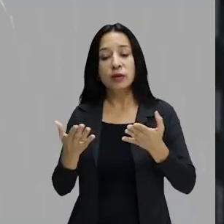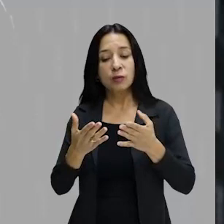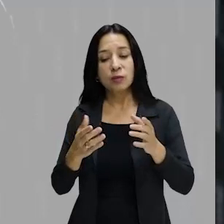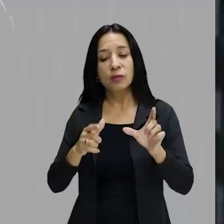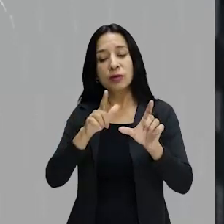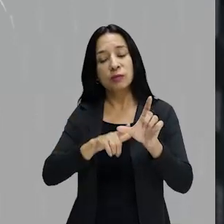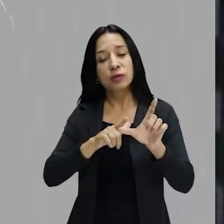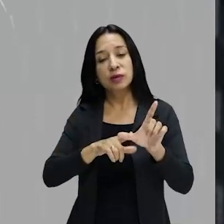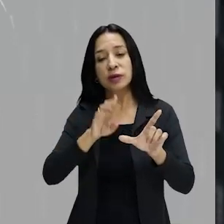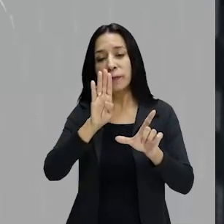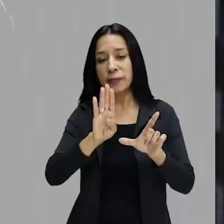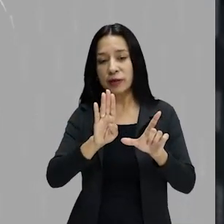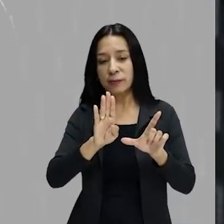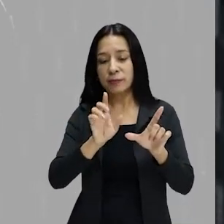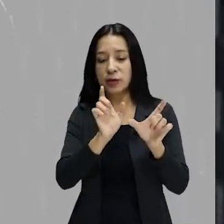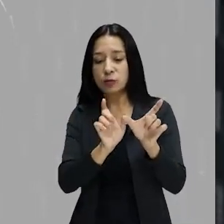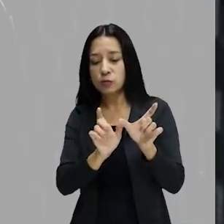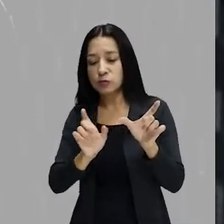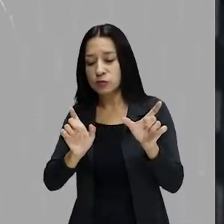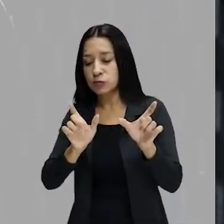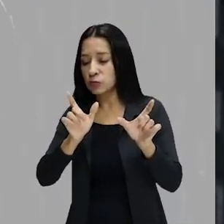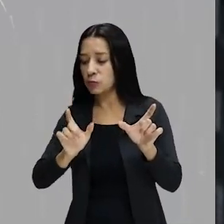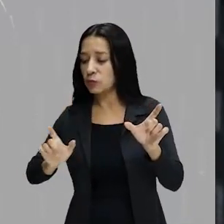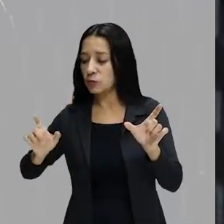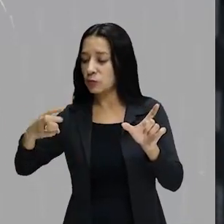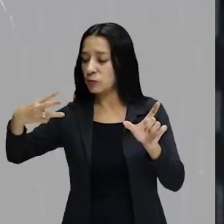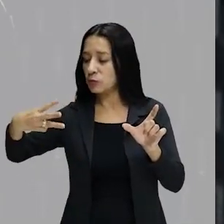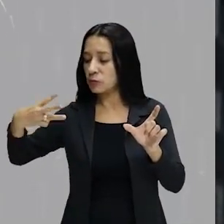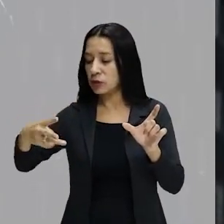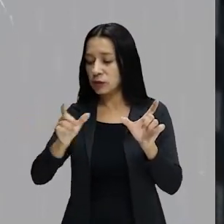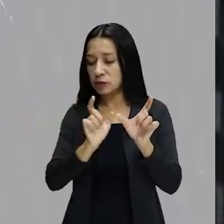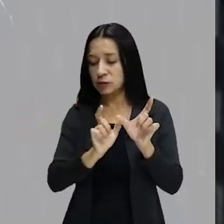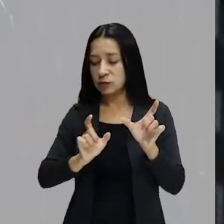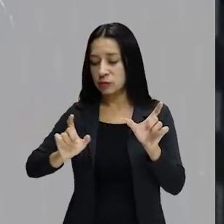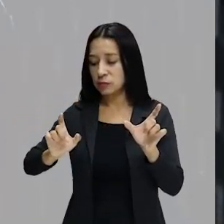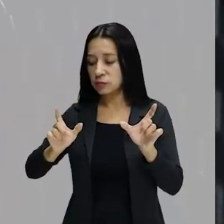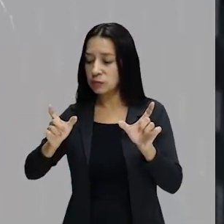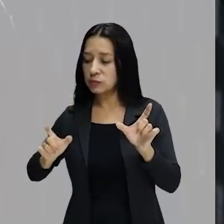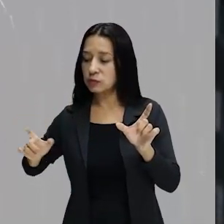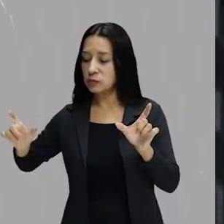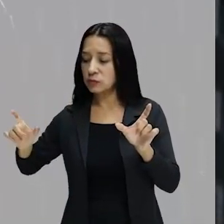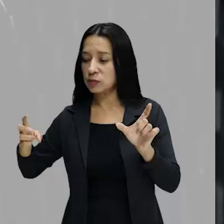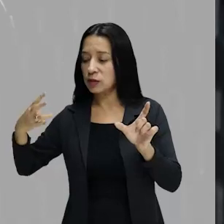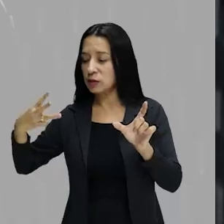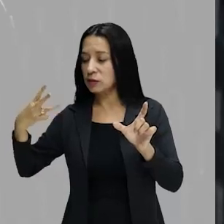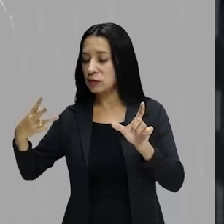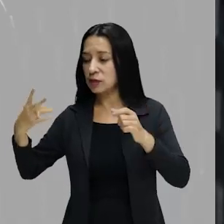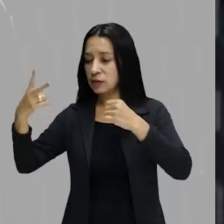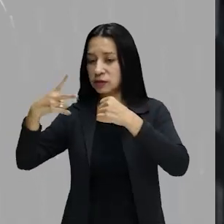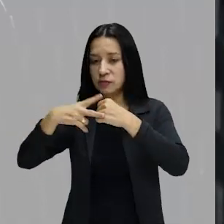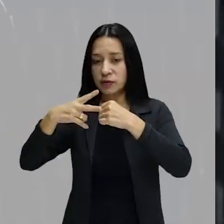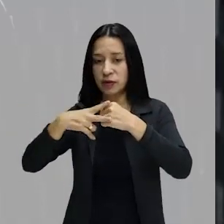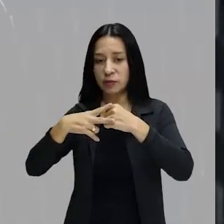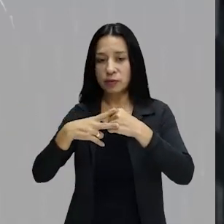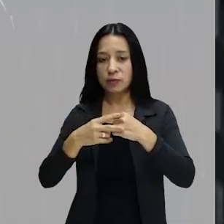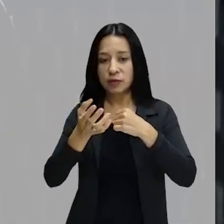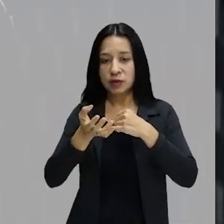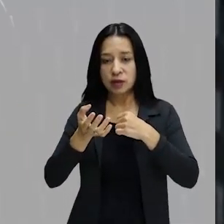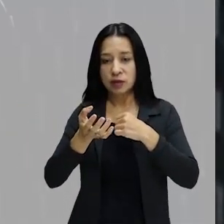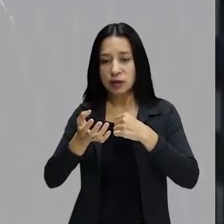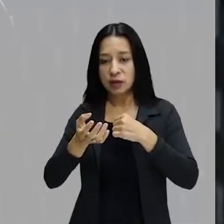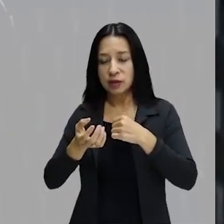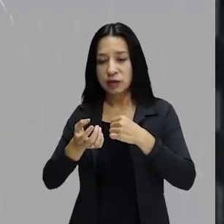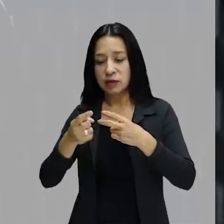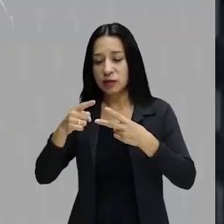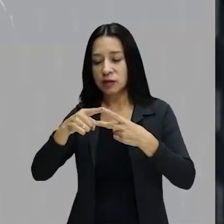3 orações. Querer, vir e chegar. 3 verbos, 3 orações. Um verbo, uma oração. 2